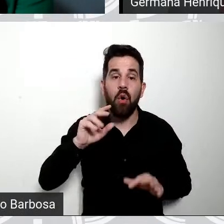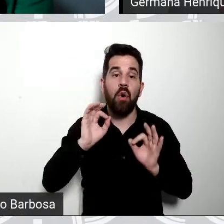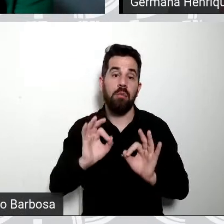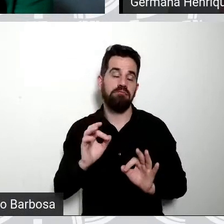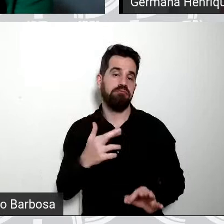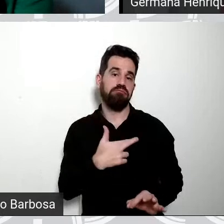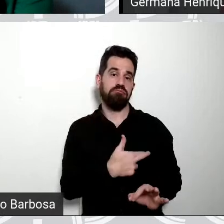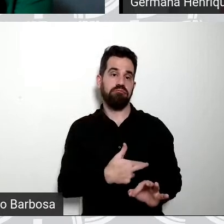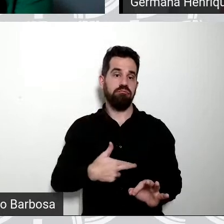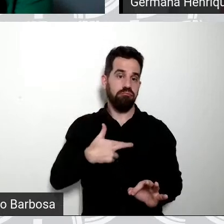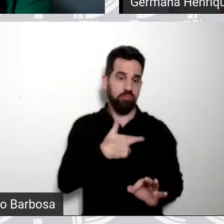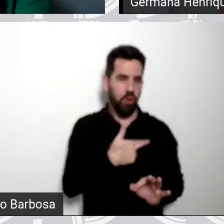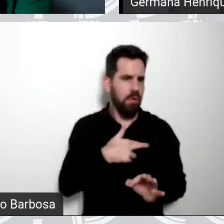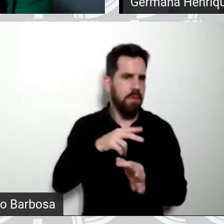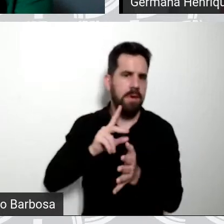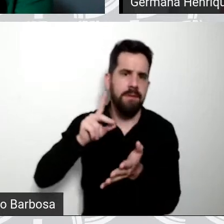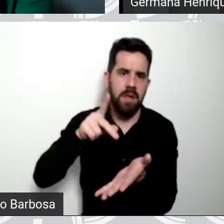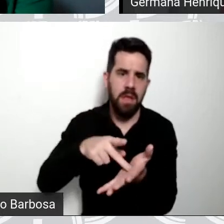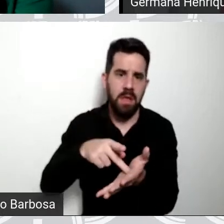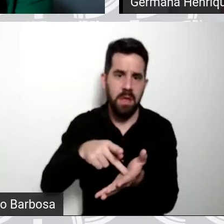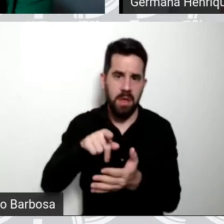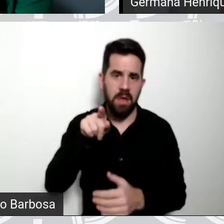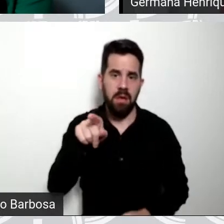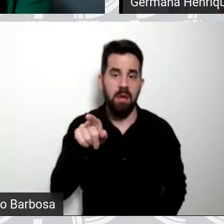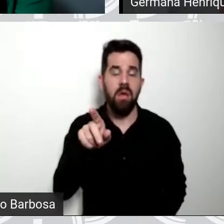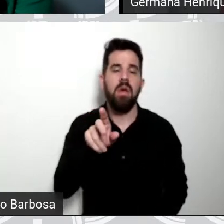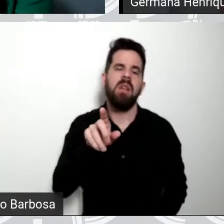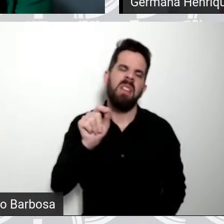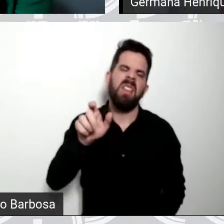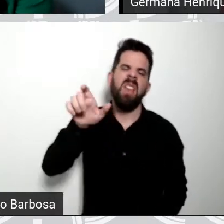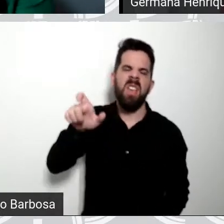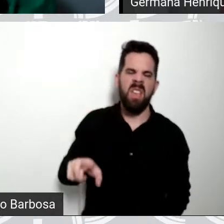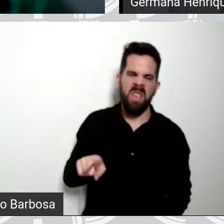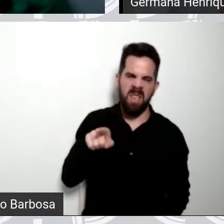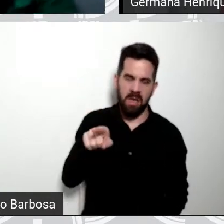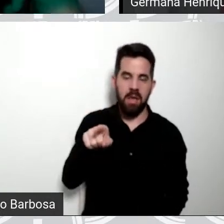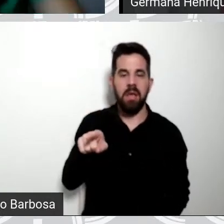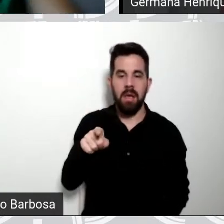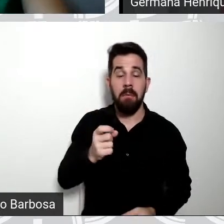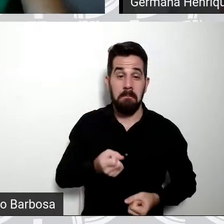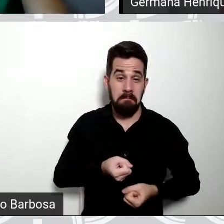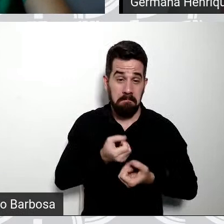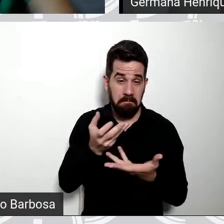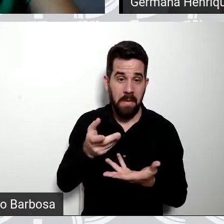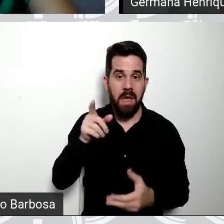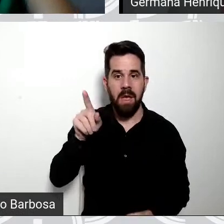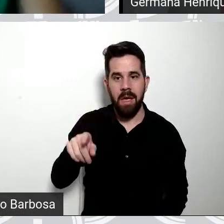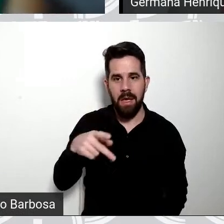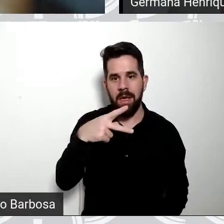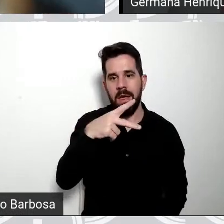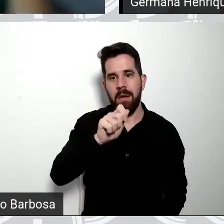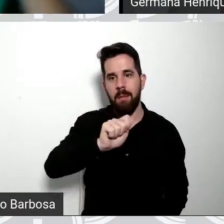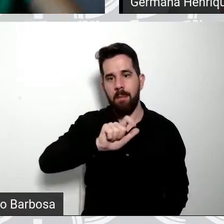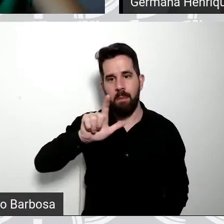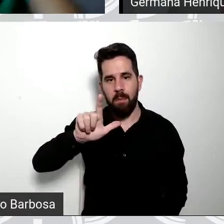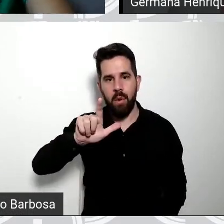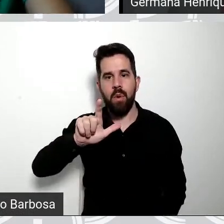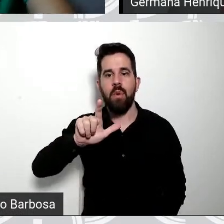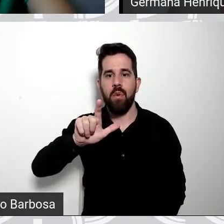Paul Venn, numa obra publicada pela editora da UNB, que se chama Como se escreve a